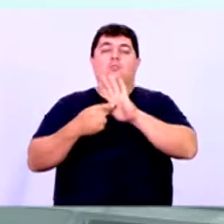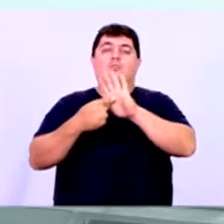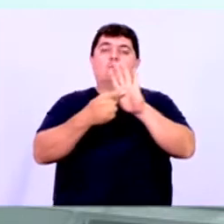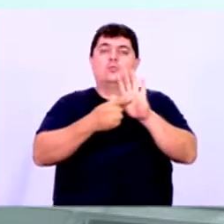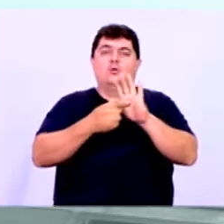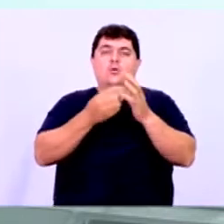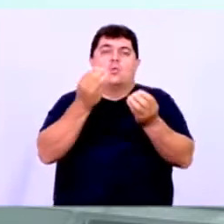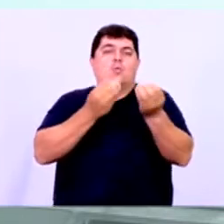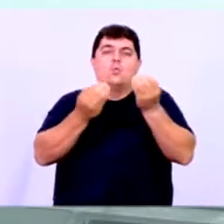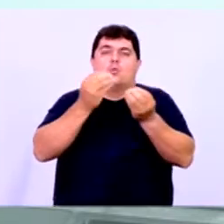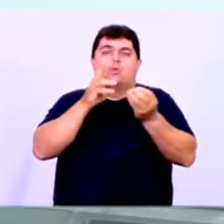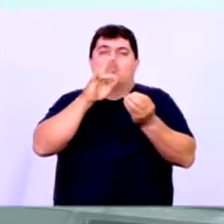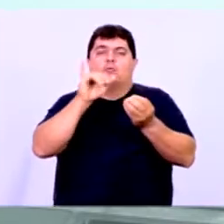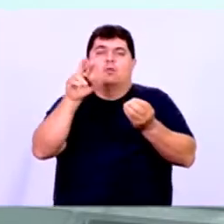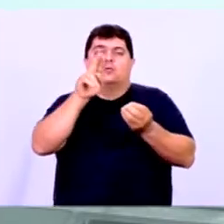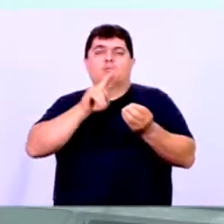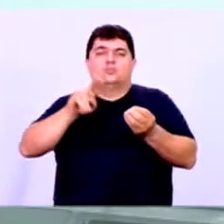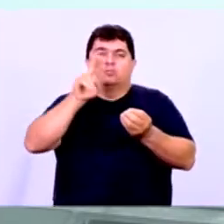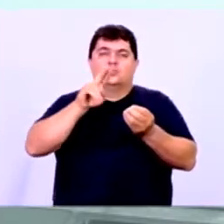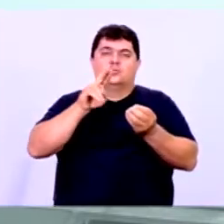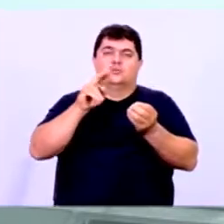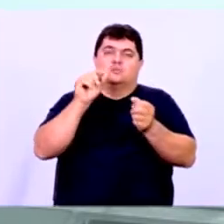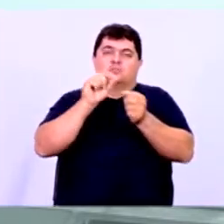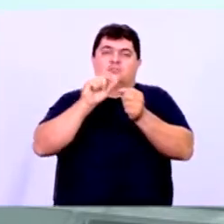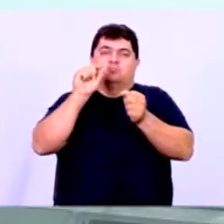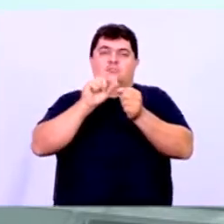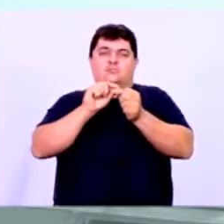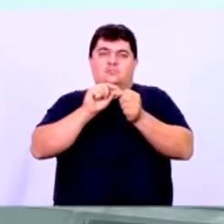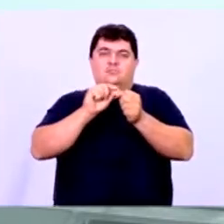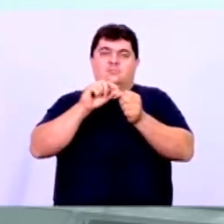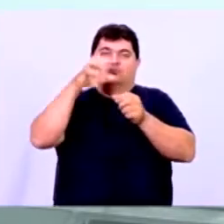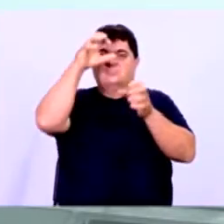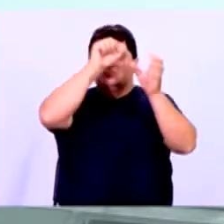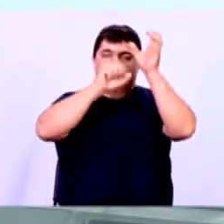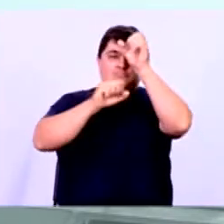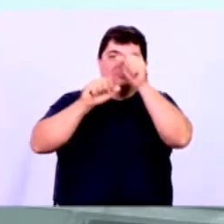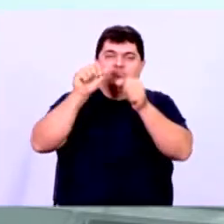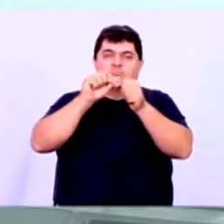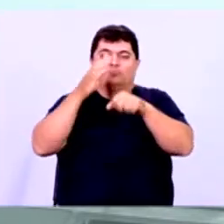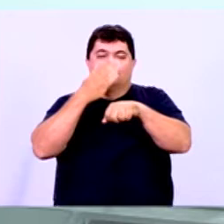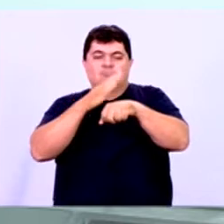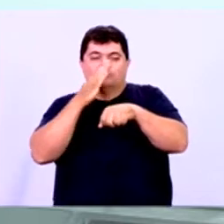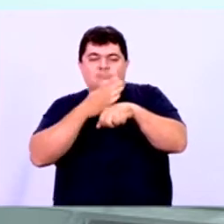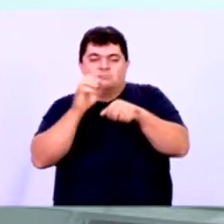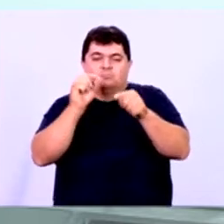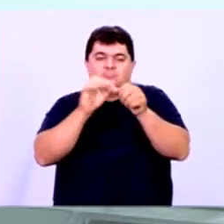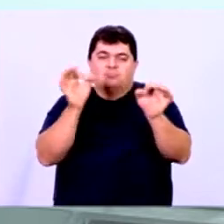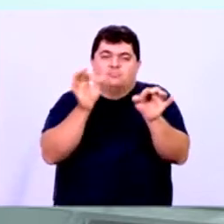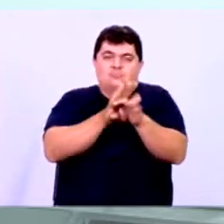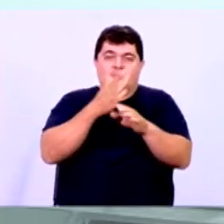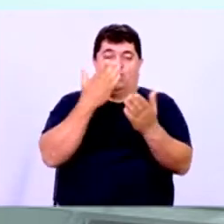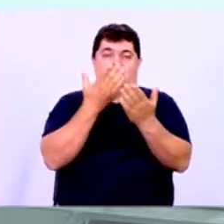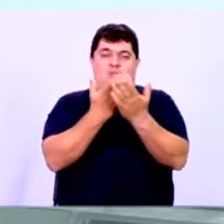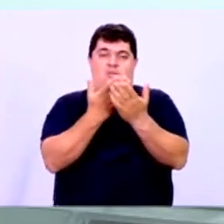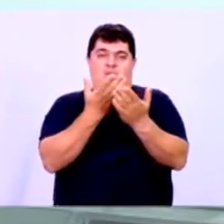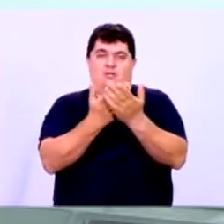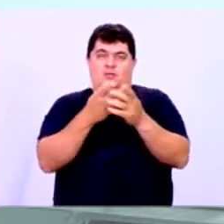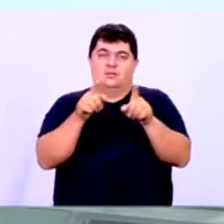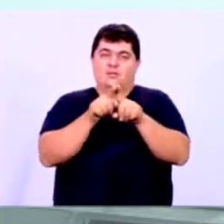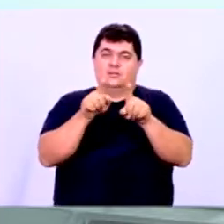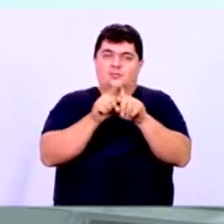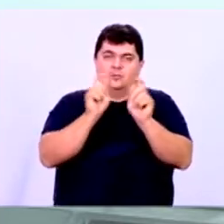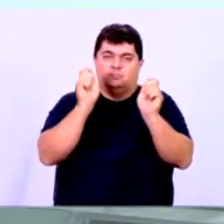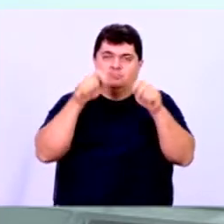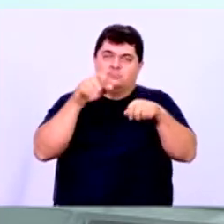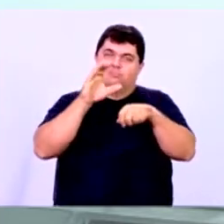os meios e as ferramentas pelas quais você irá realizar as suas atividades, estudar e poder fazer